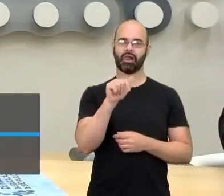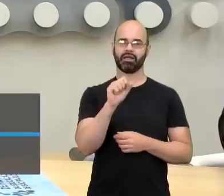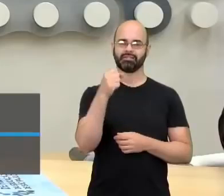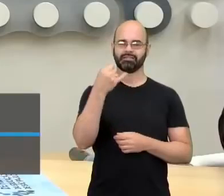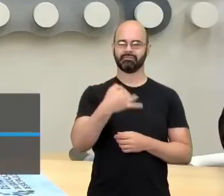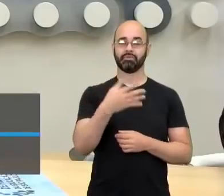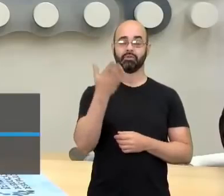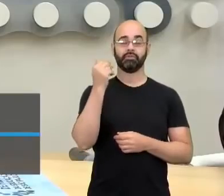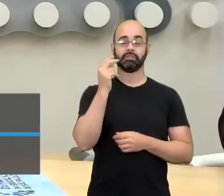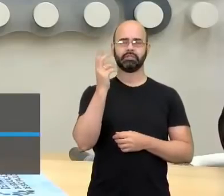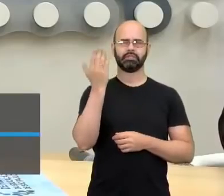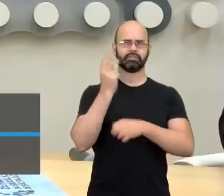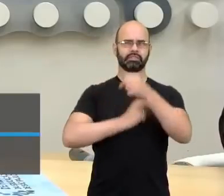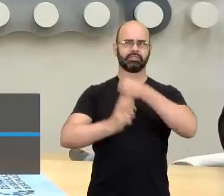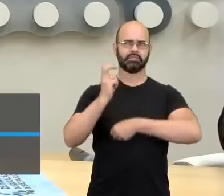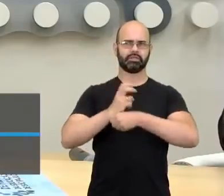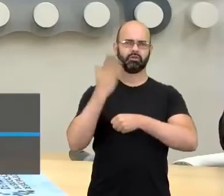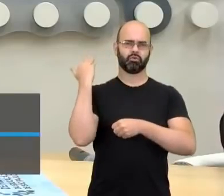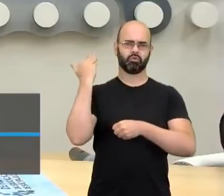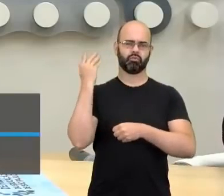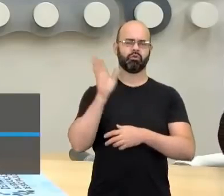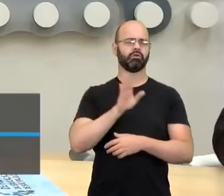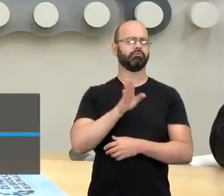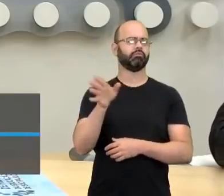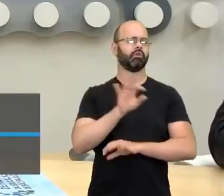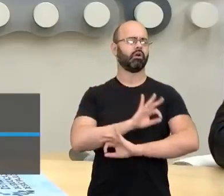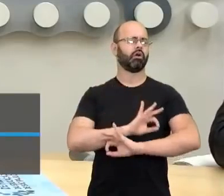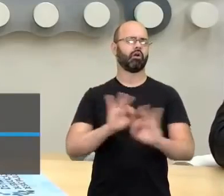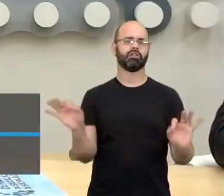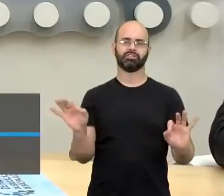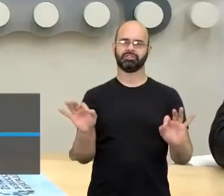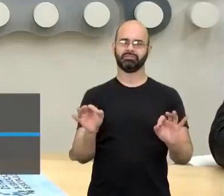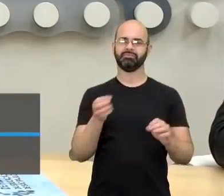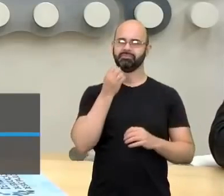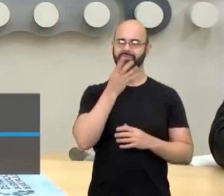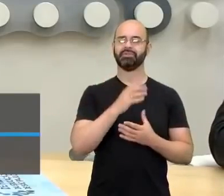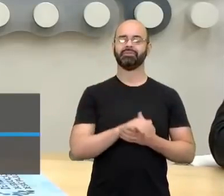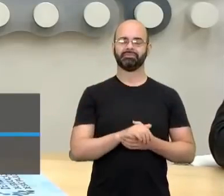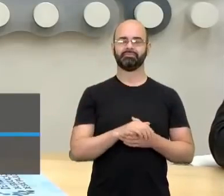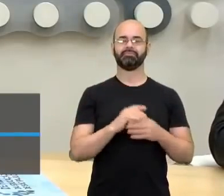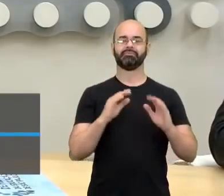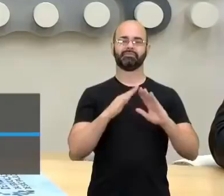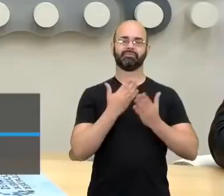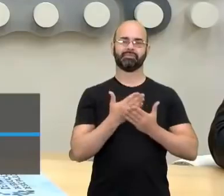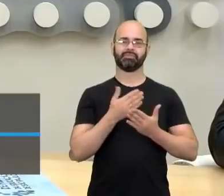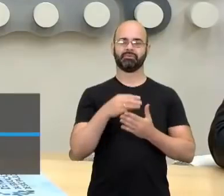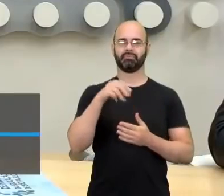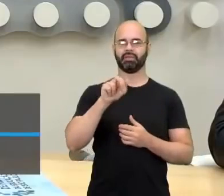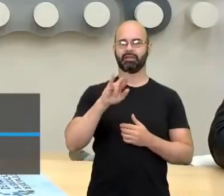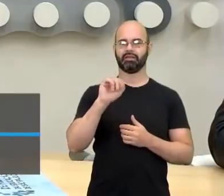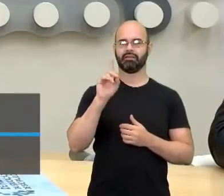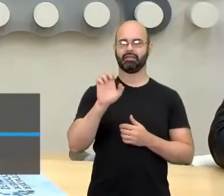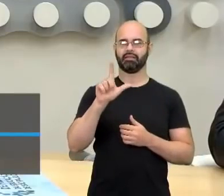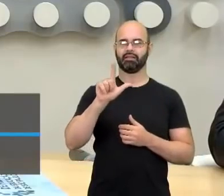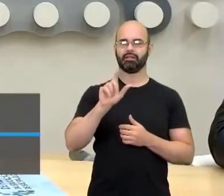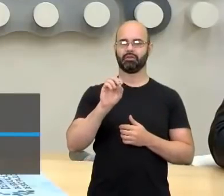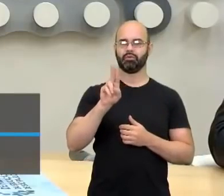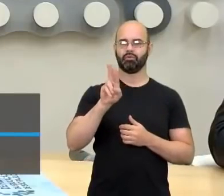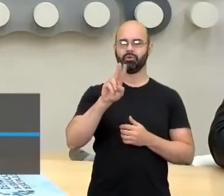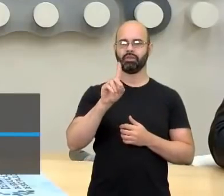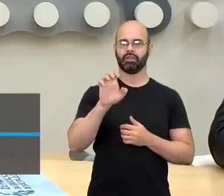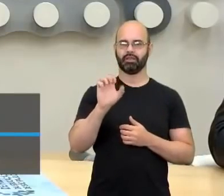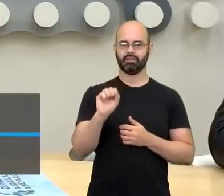5 anos e a visita foi muito boa, a participação. Aos alunos também da Escola Maria de Lourdes Taquera, falando que tiveram também uma